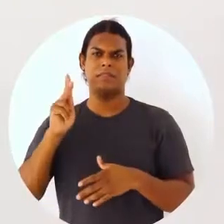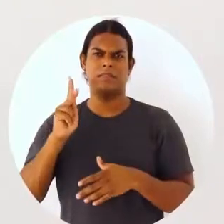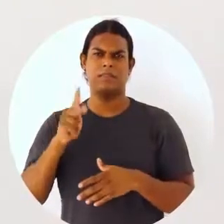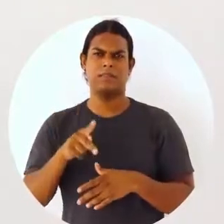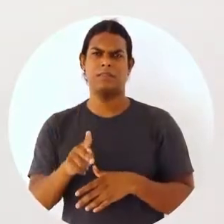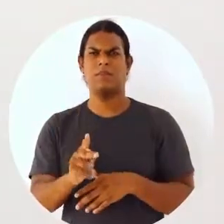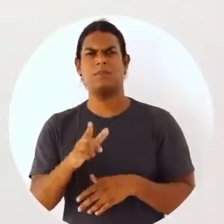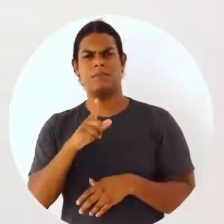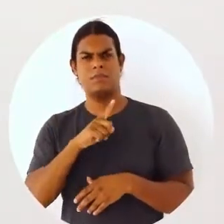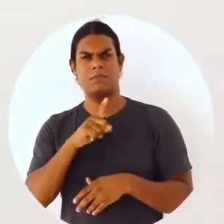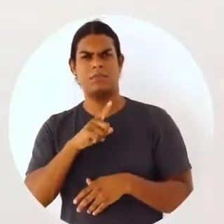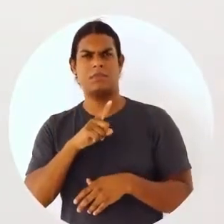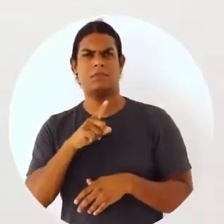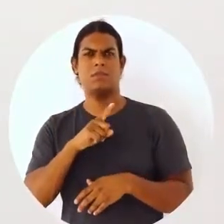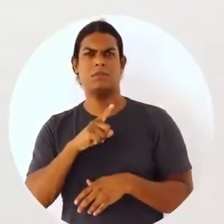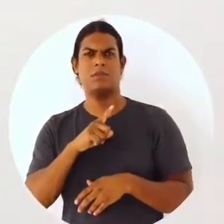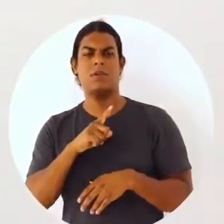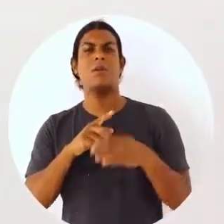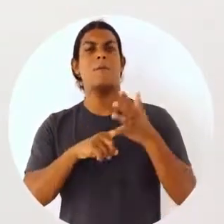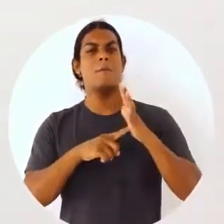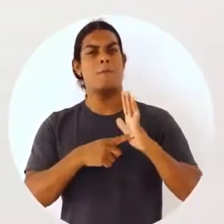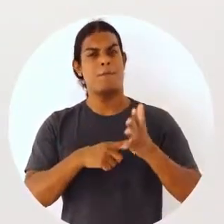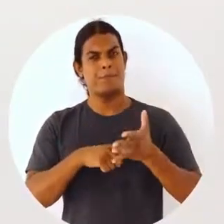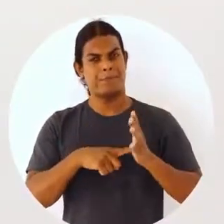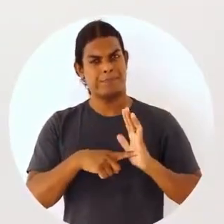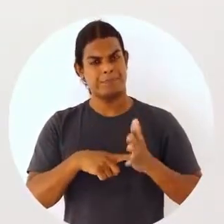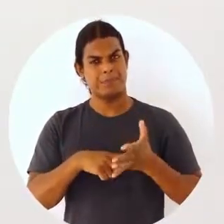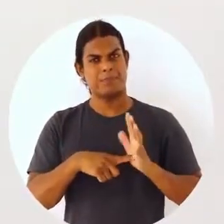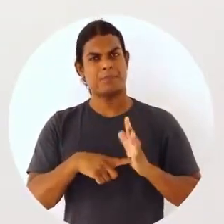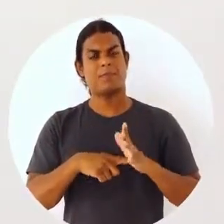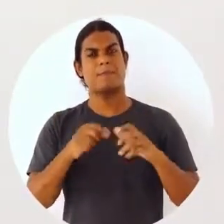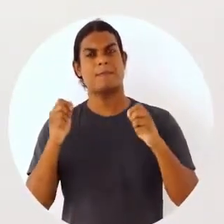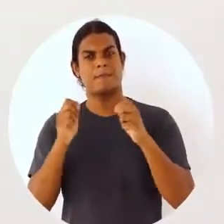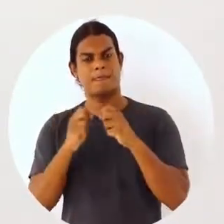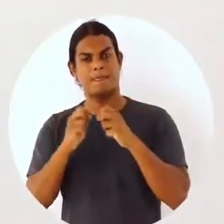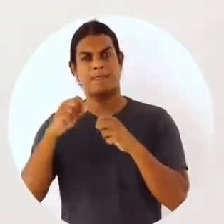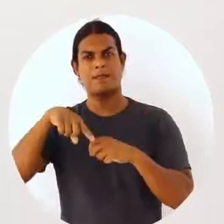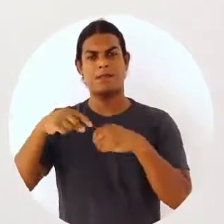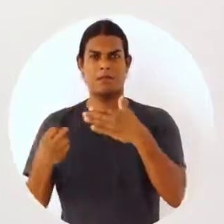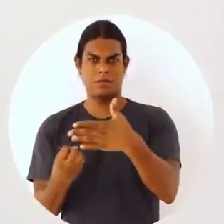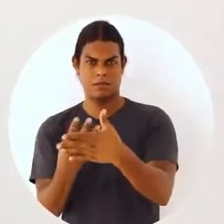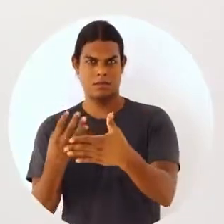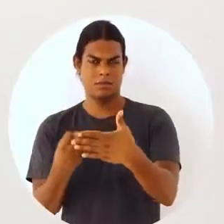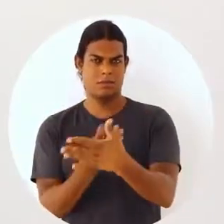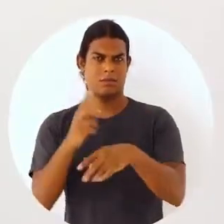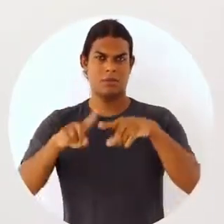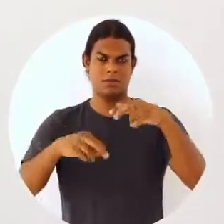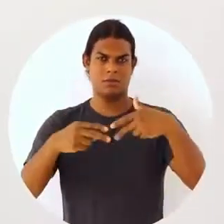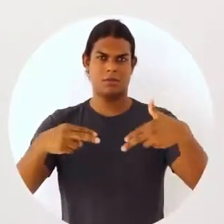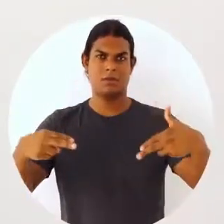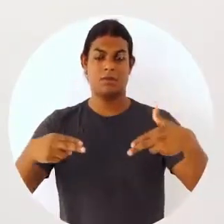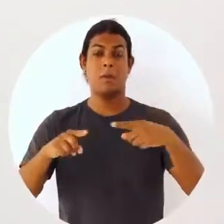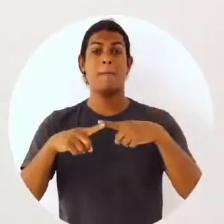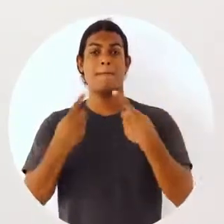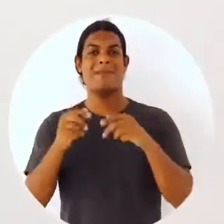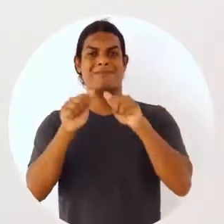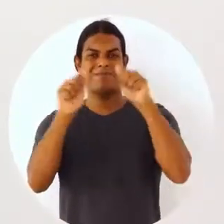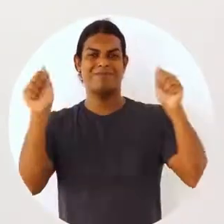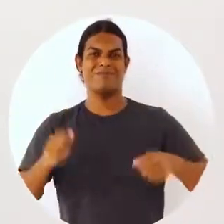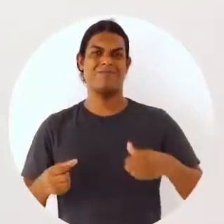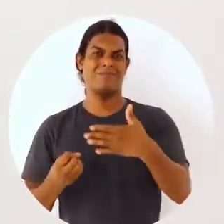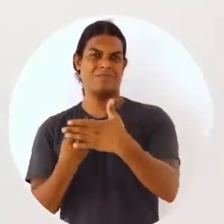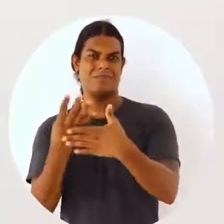casos, existiam máquinas que permitiam que a produção ela acontecesse, o sistema produtivo ele era pensado de uma